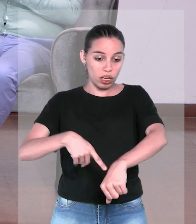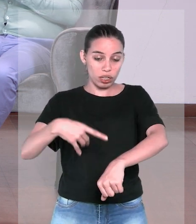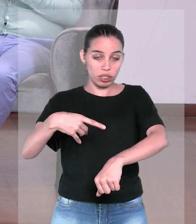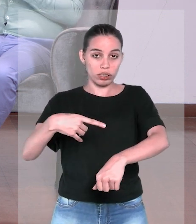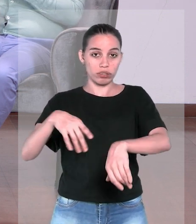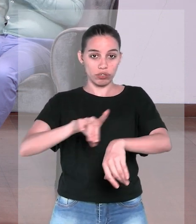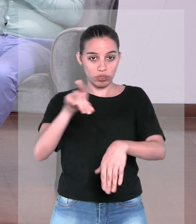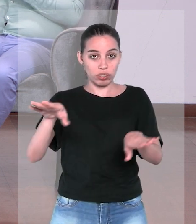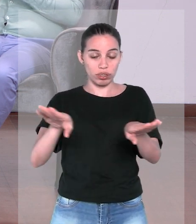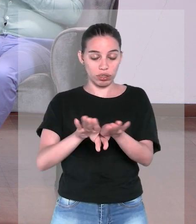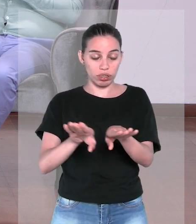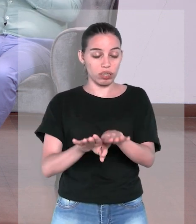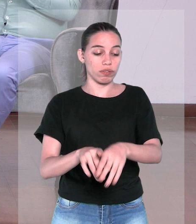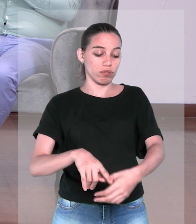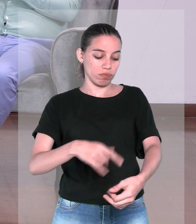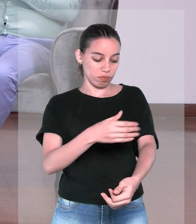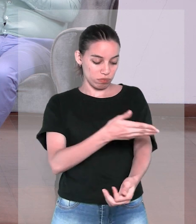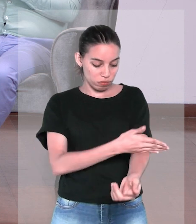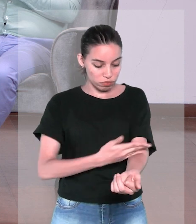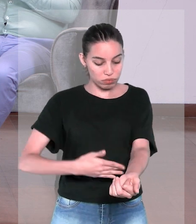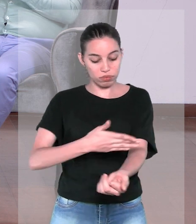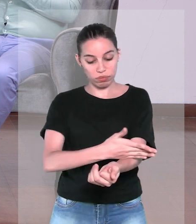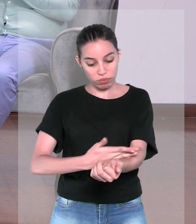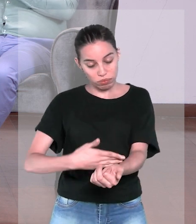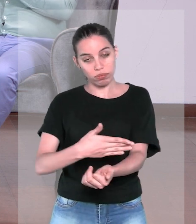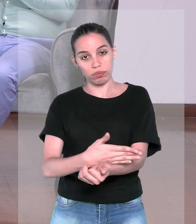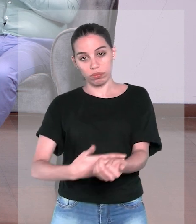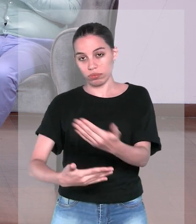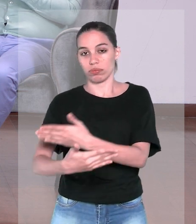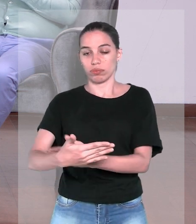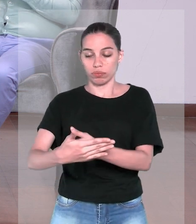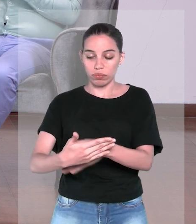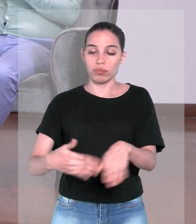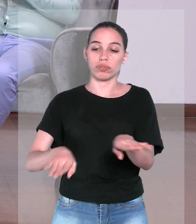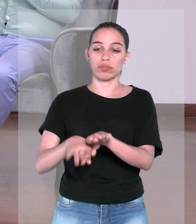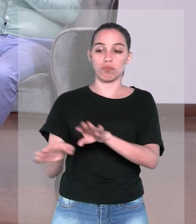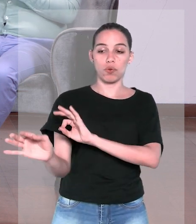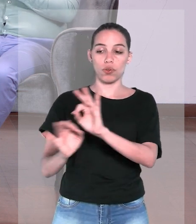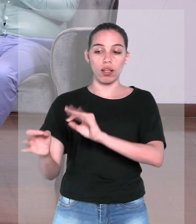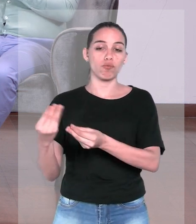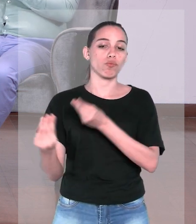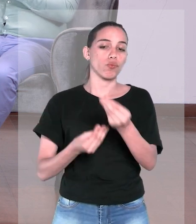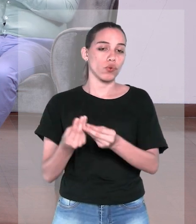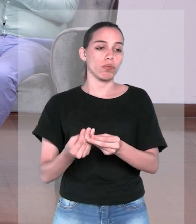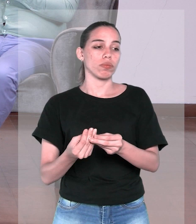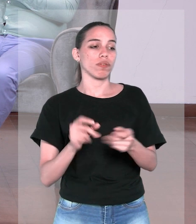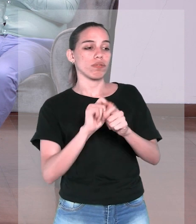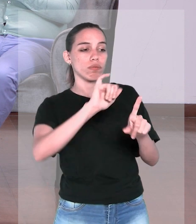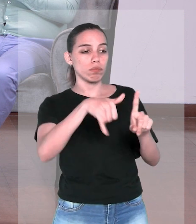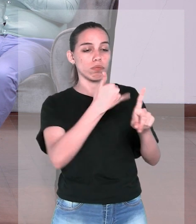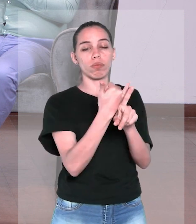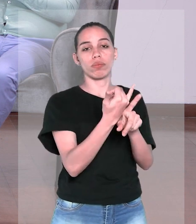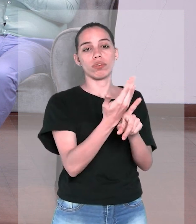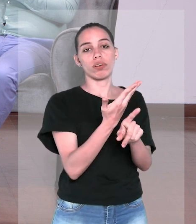os outros. Então, eu descobri grupos de WhatsApp de meninos ali de 11, 12 anos que marcavam um tal dia, uma